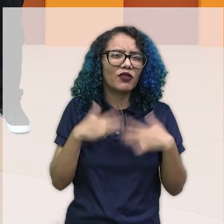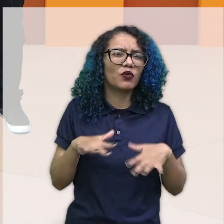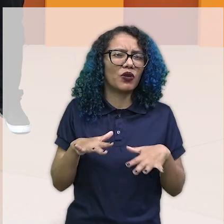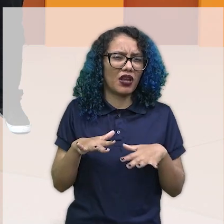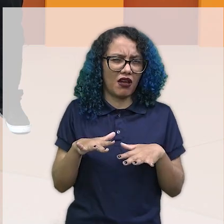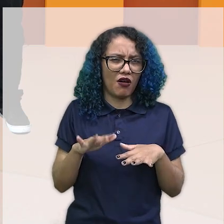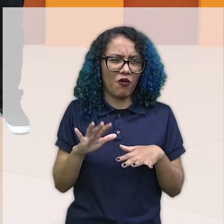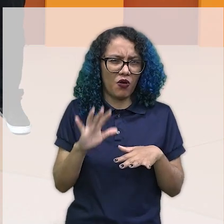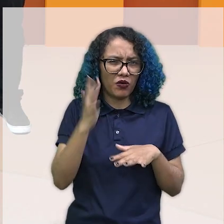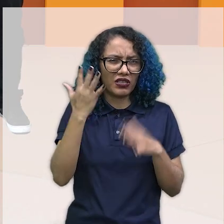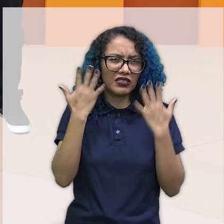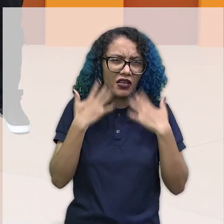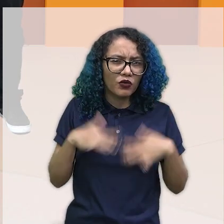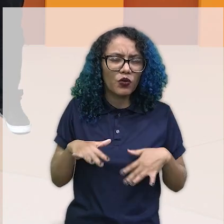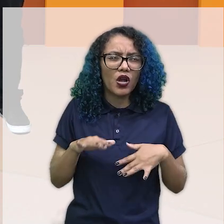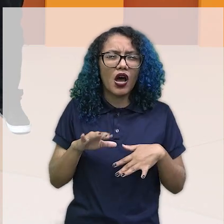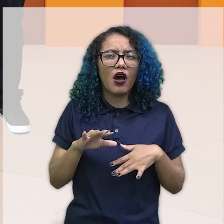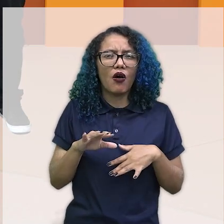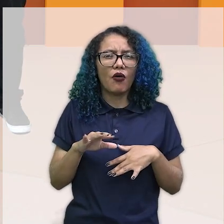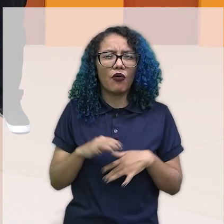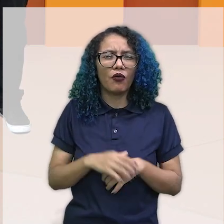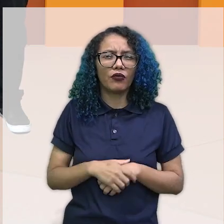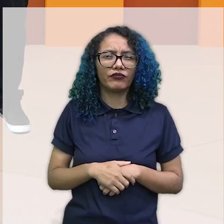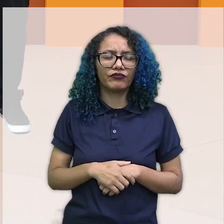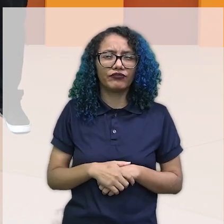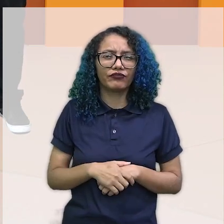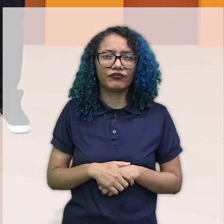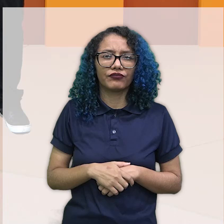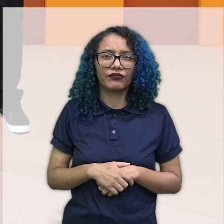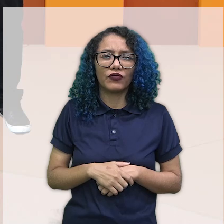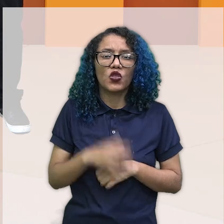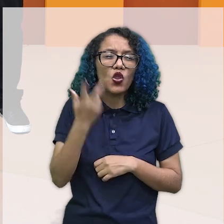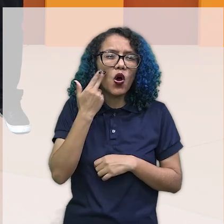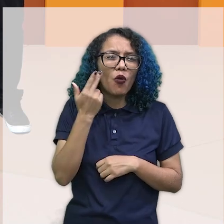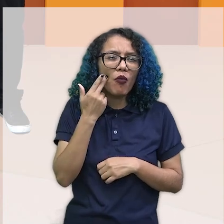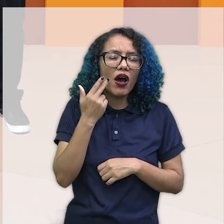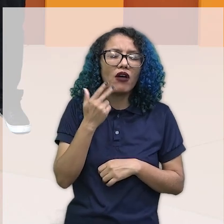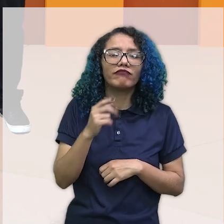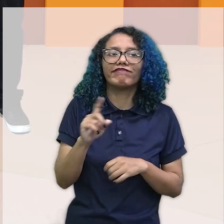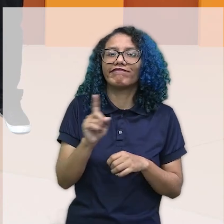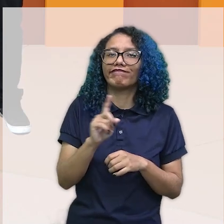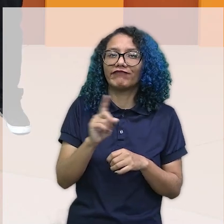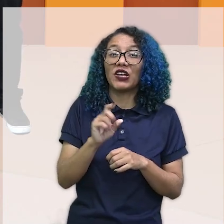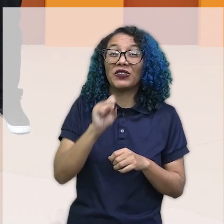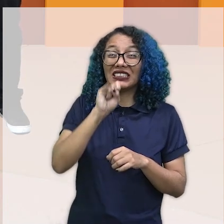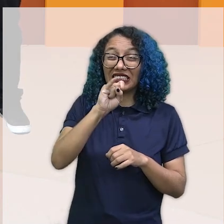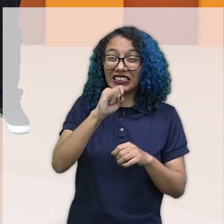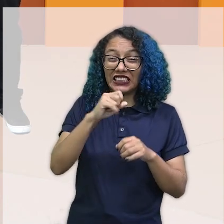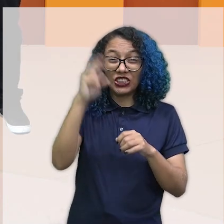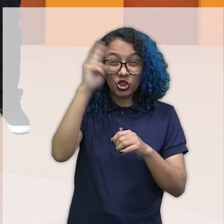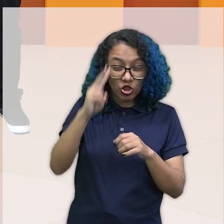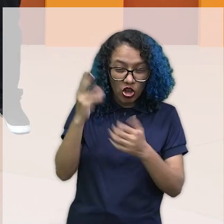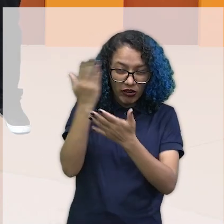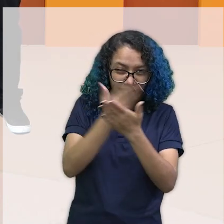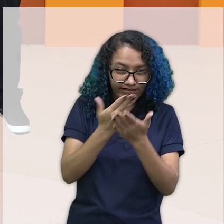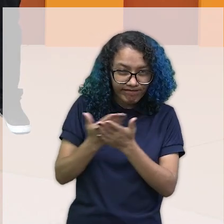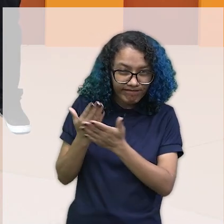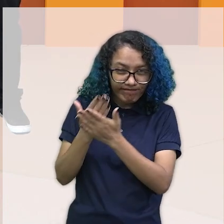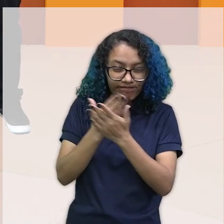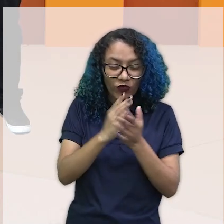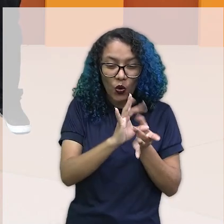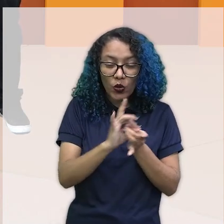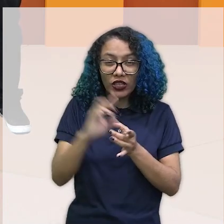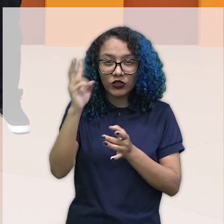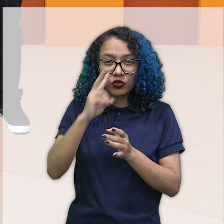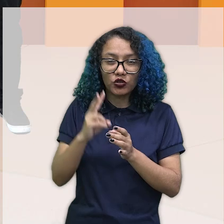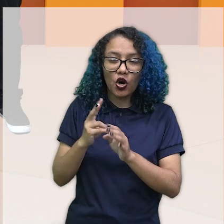dado factual? Não. Se você for ver na história, tem toda uma explicação histórica, tem um